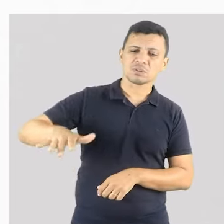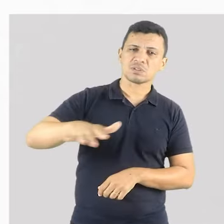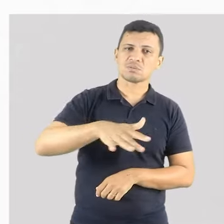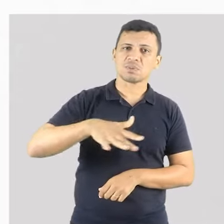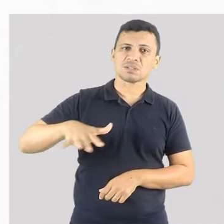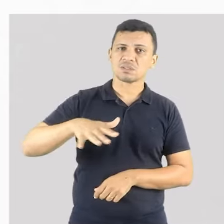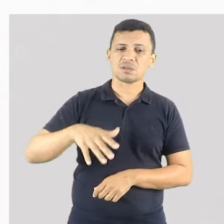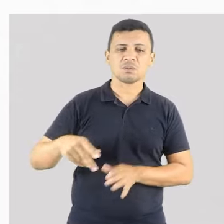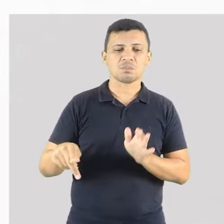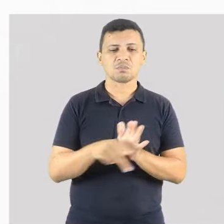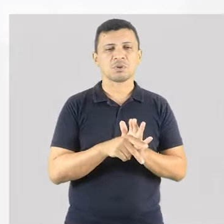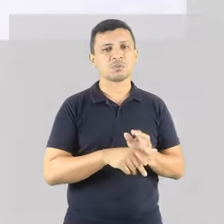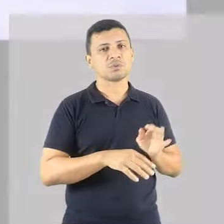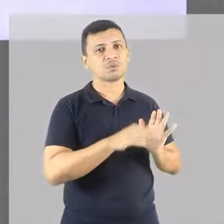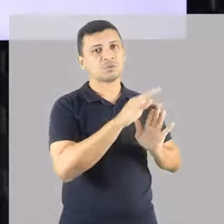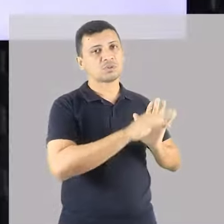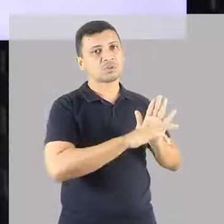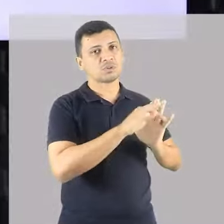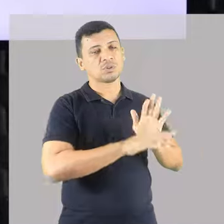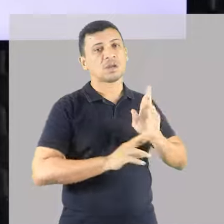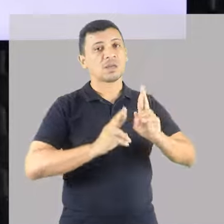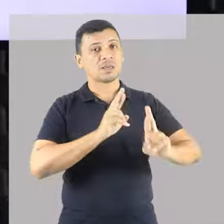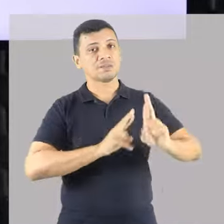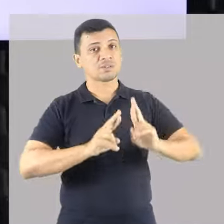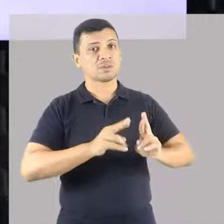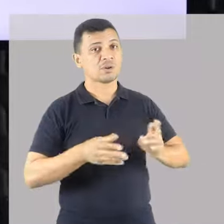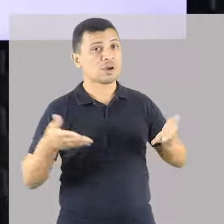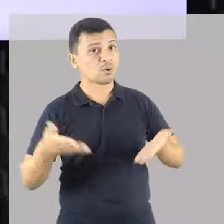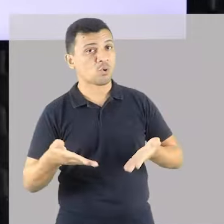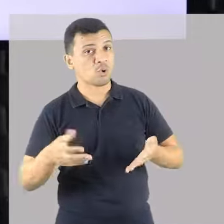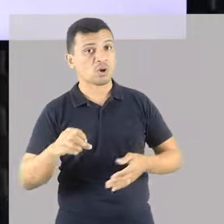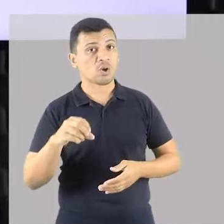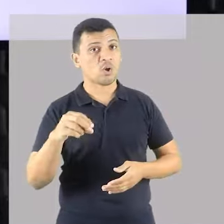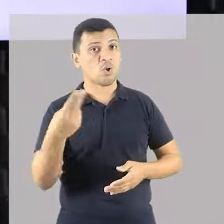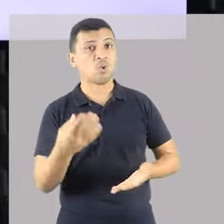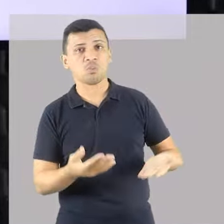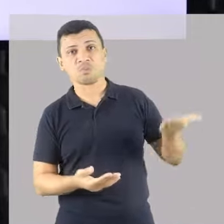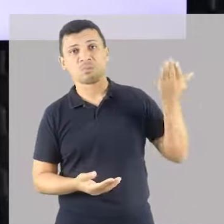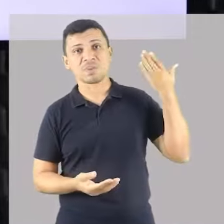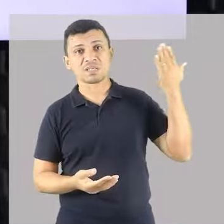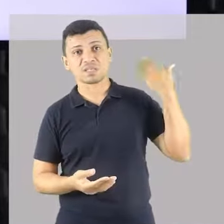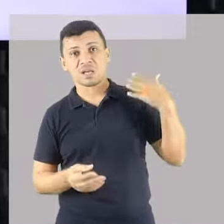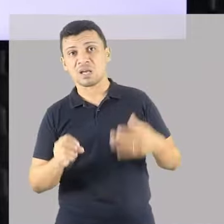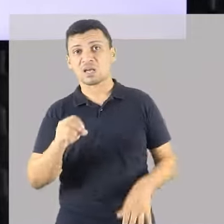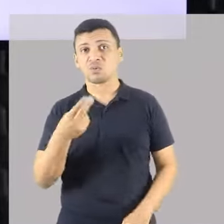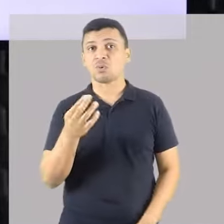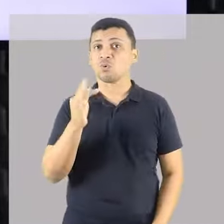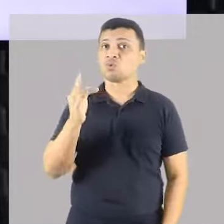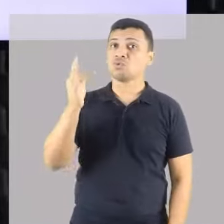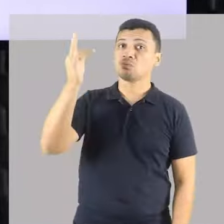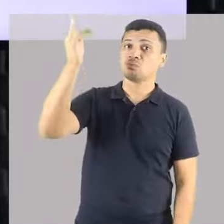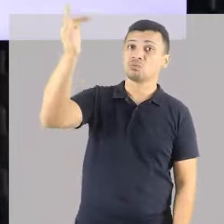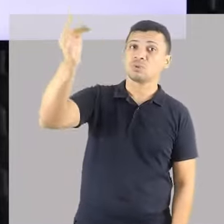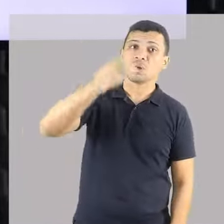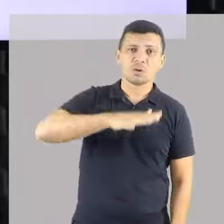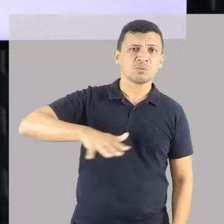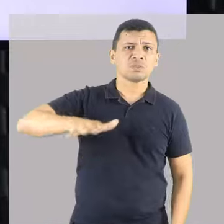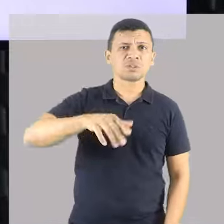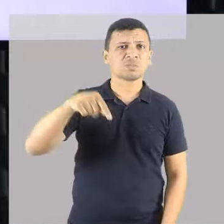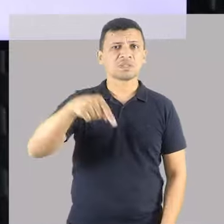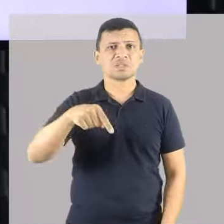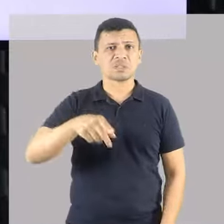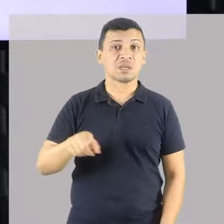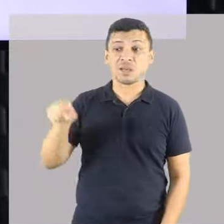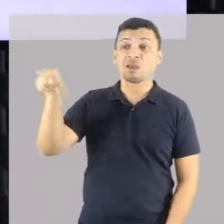do texto né dá uma relação se é agora ou se foi o antes ou se é um tempo futuro você certo o espaço é aqui Ou